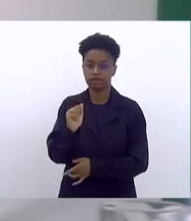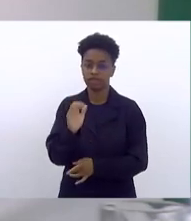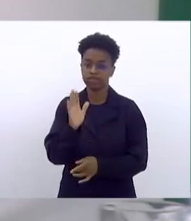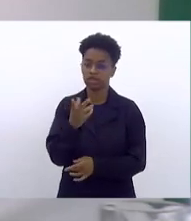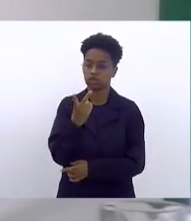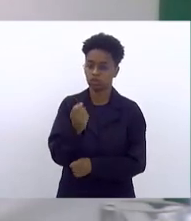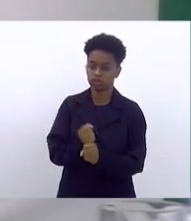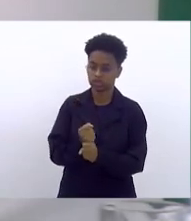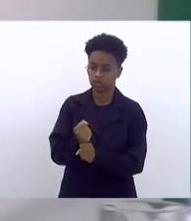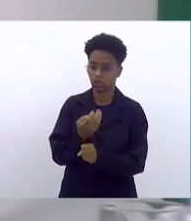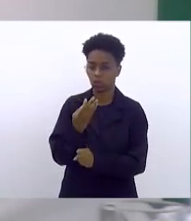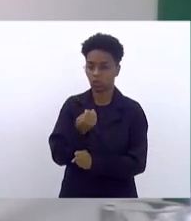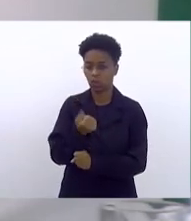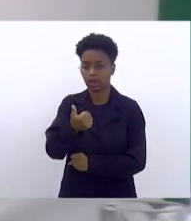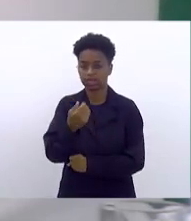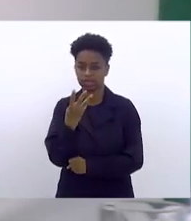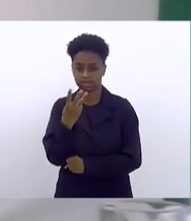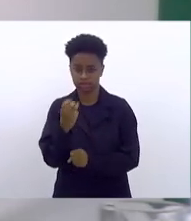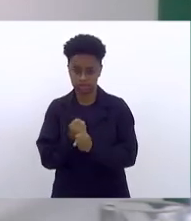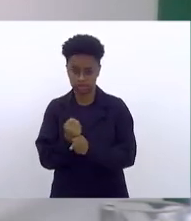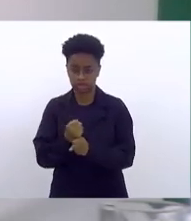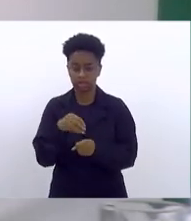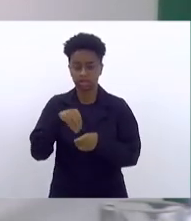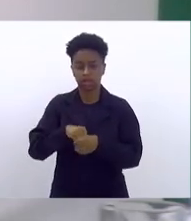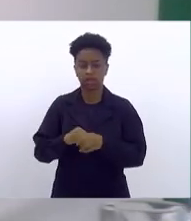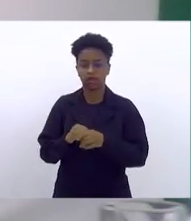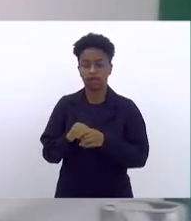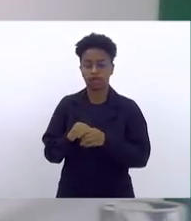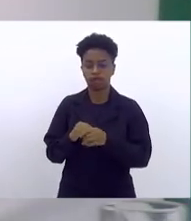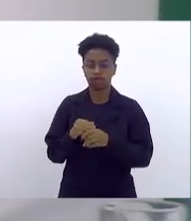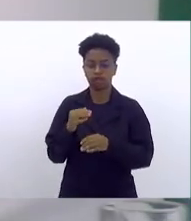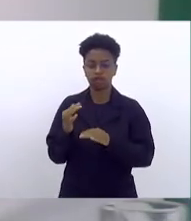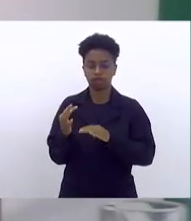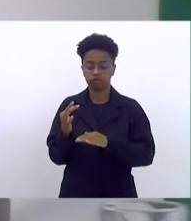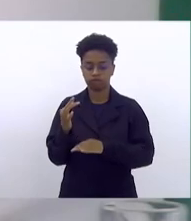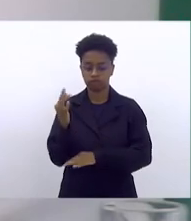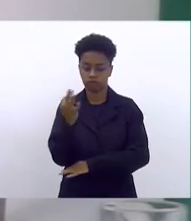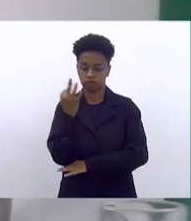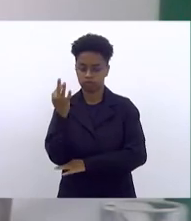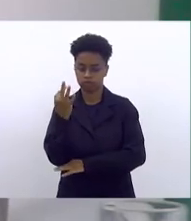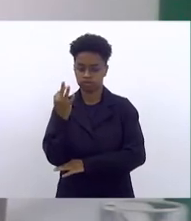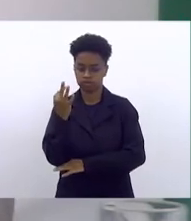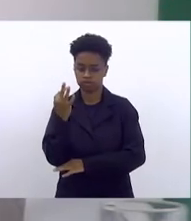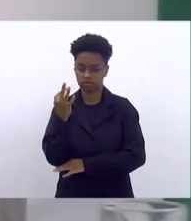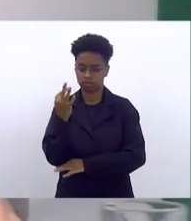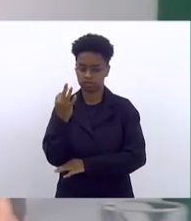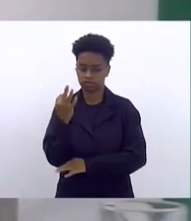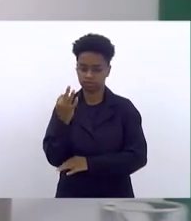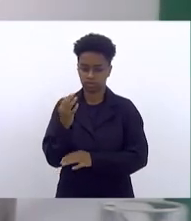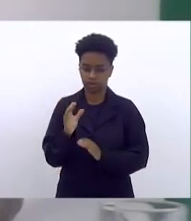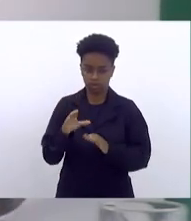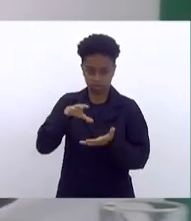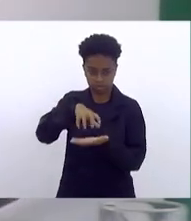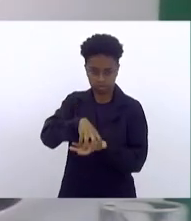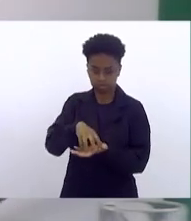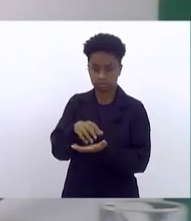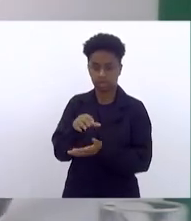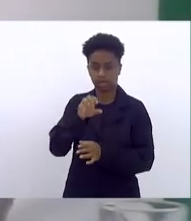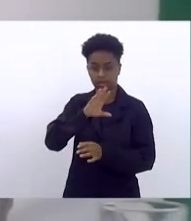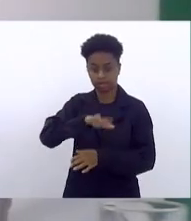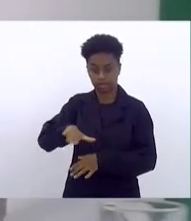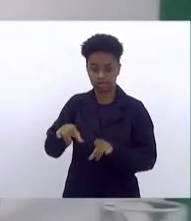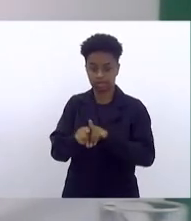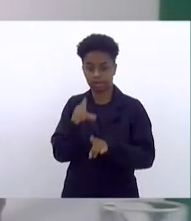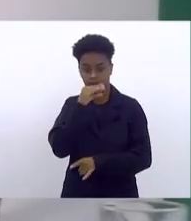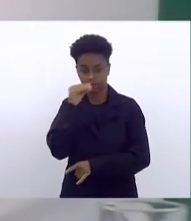fazer três anos na pasta da Fundação da Infância e Adolescência nós chegamos lá também com um grupo graças a Deus conseguimos